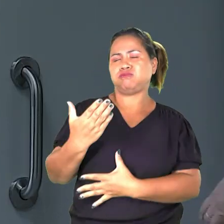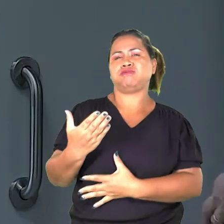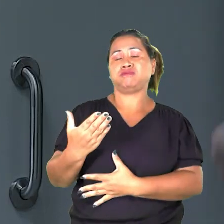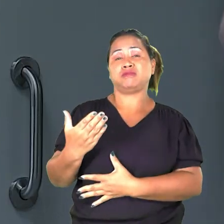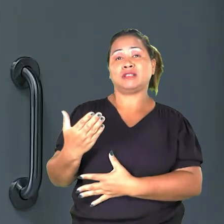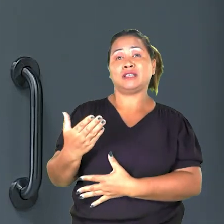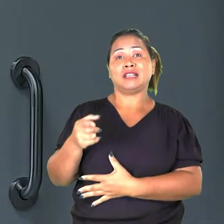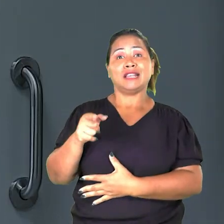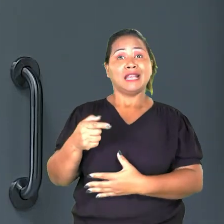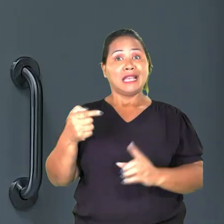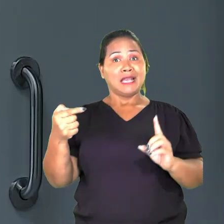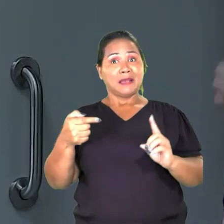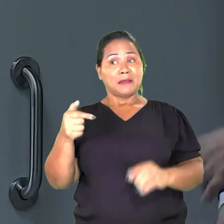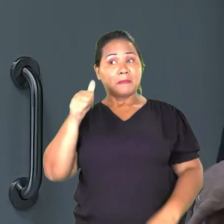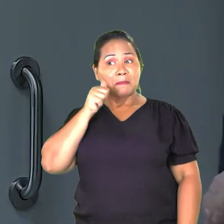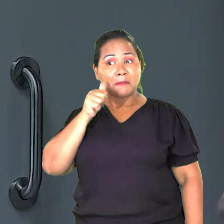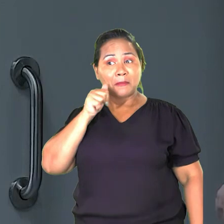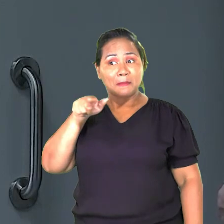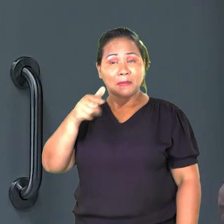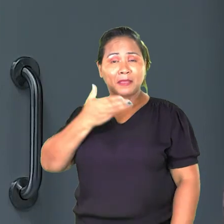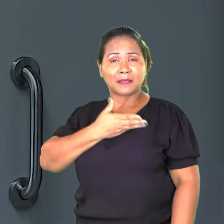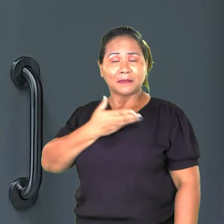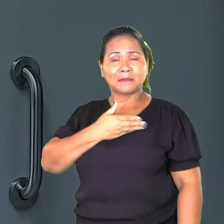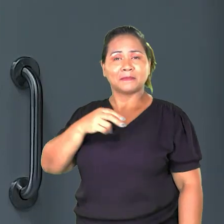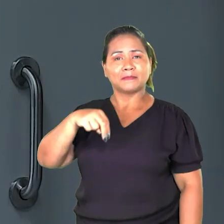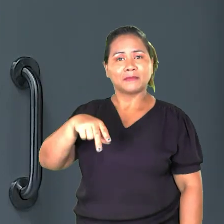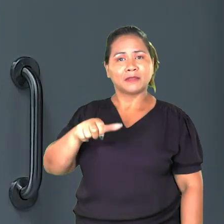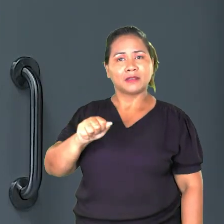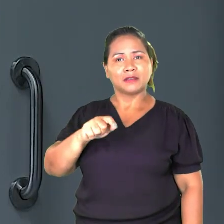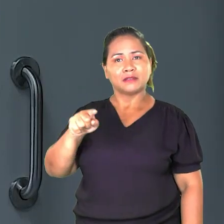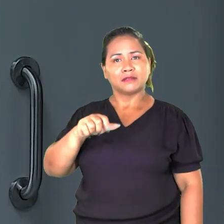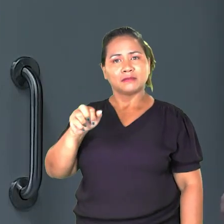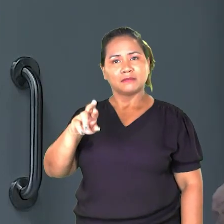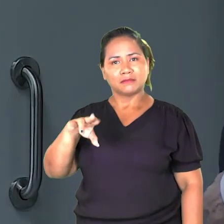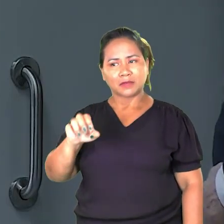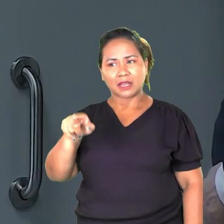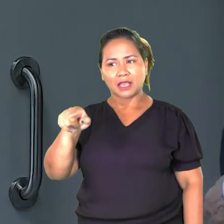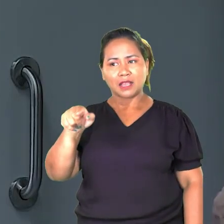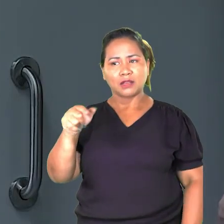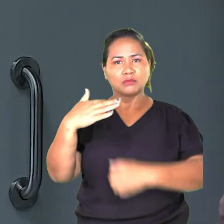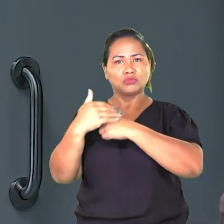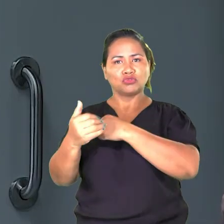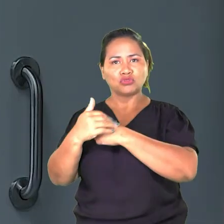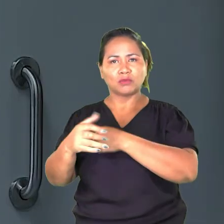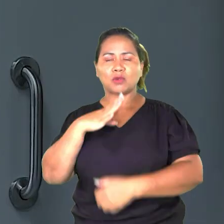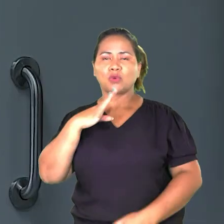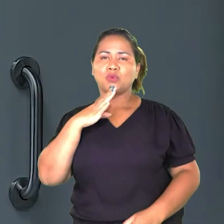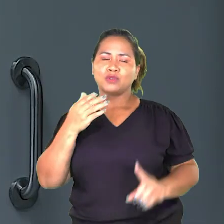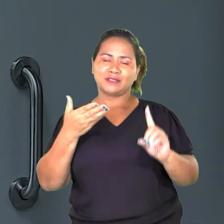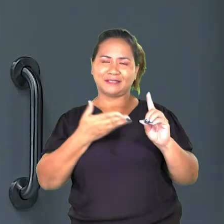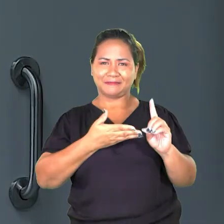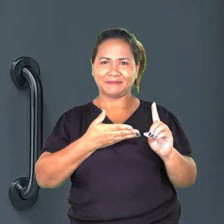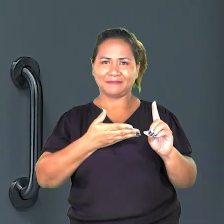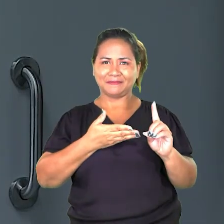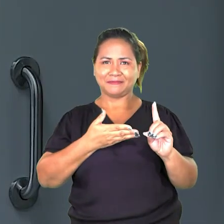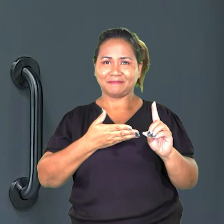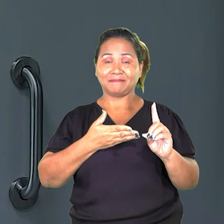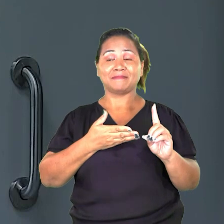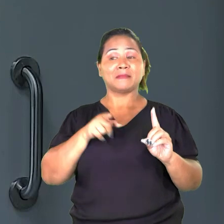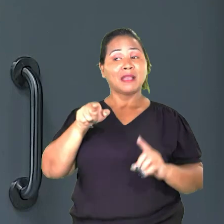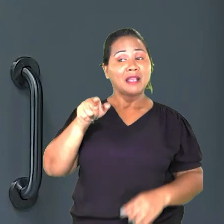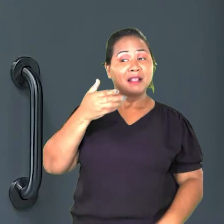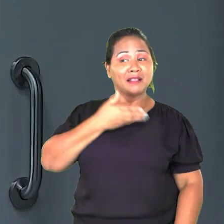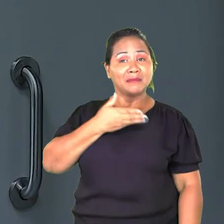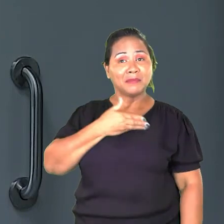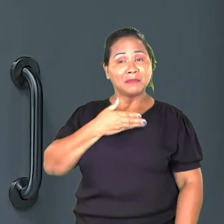conhecesse o poeta foi Nazaré Thiollier, filha do letrado René Thiollier, que ocupou a cadeira número 12